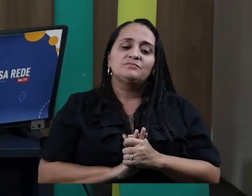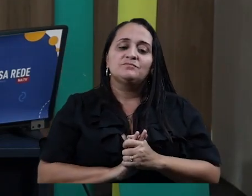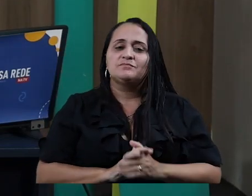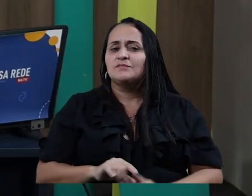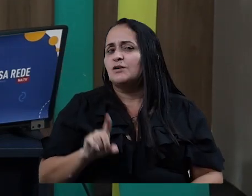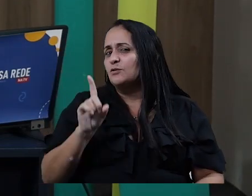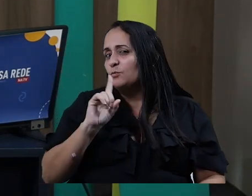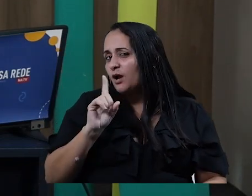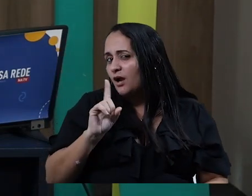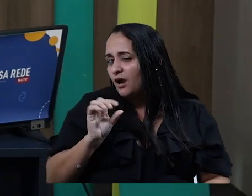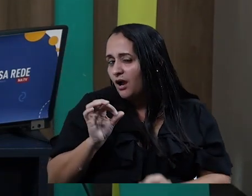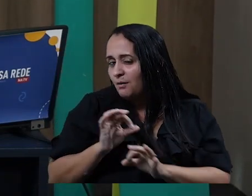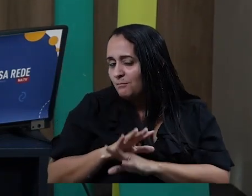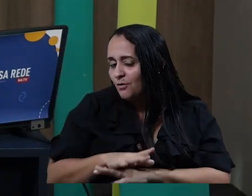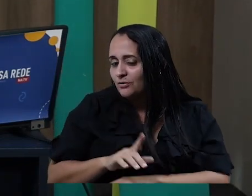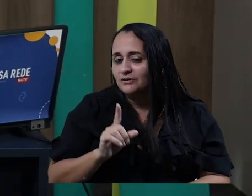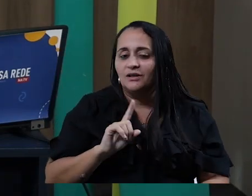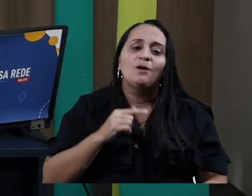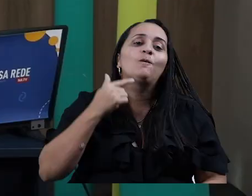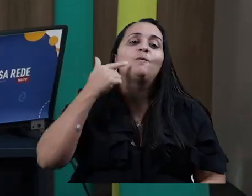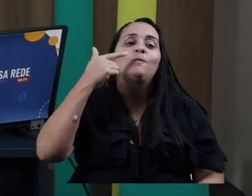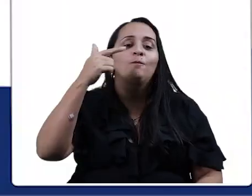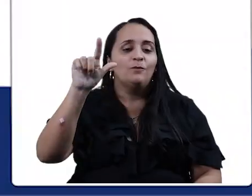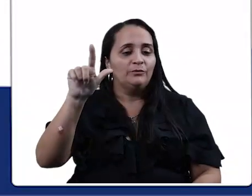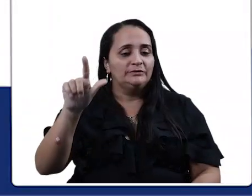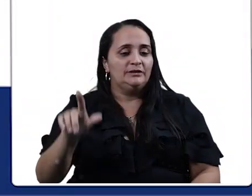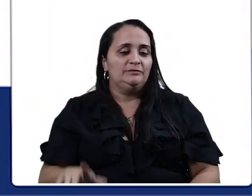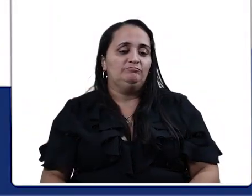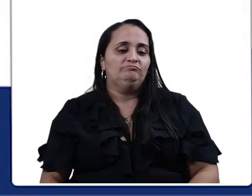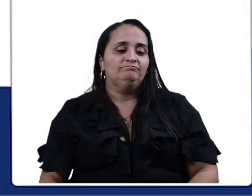você pensa que acabou aí, não acabou não, ainda tem mais outra, viu?